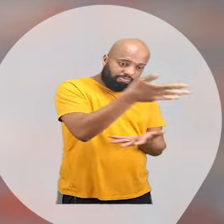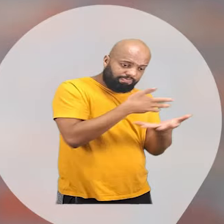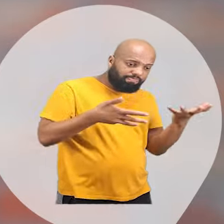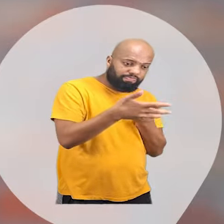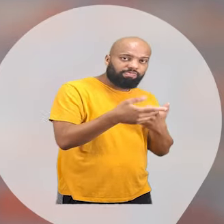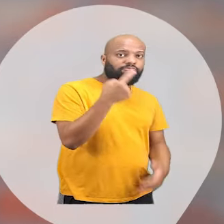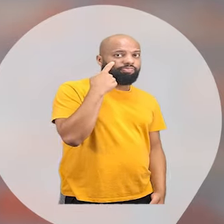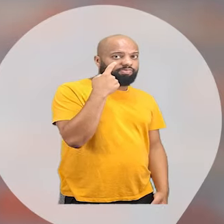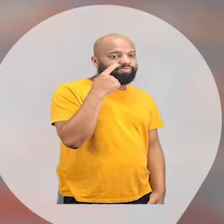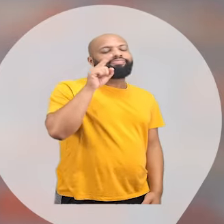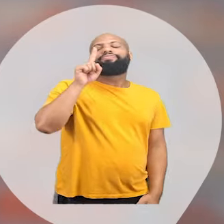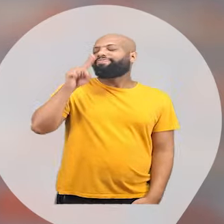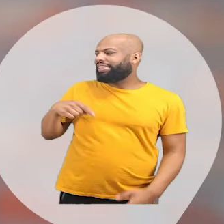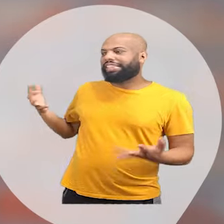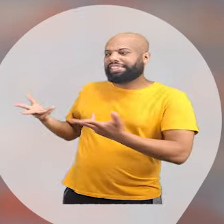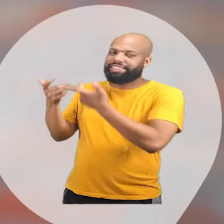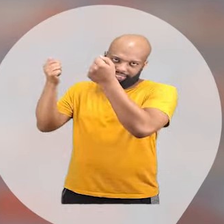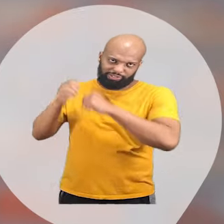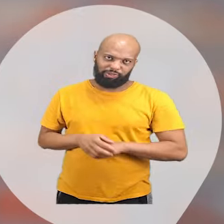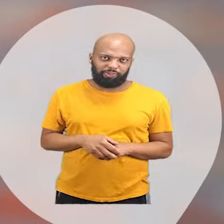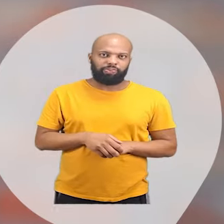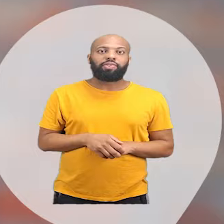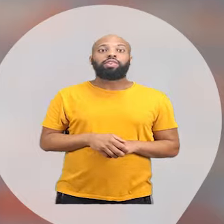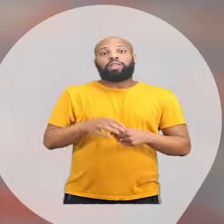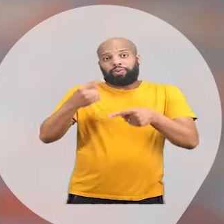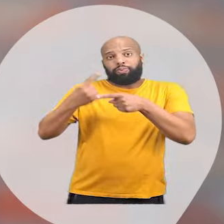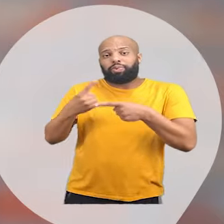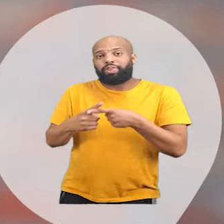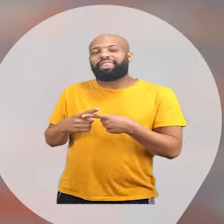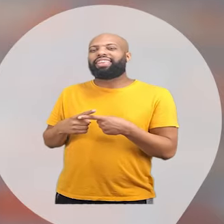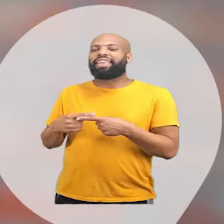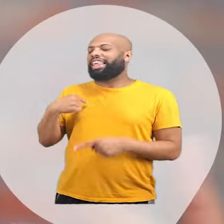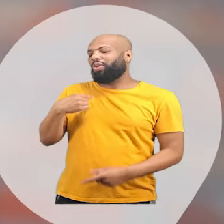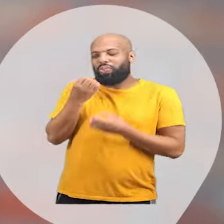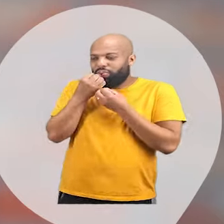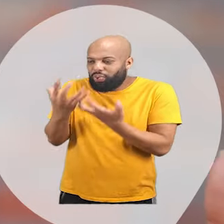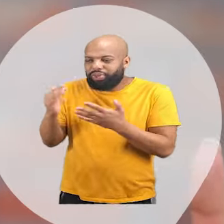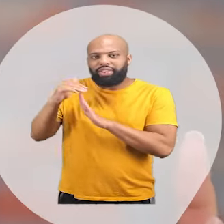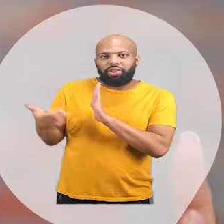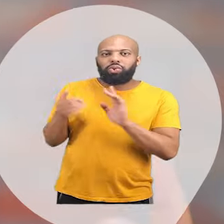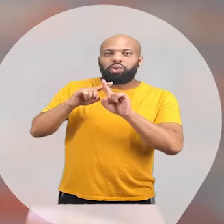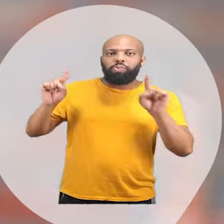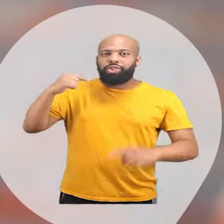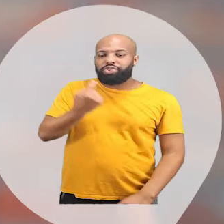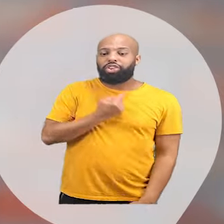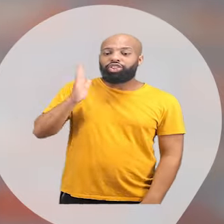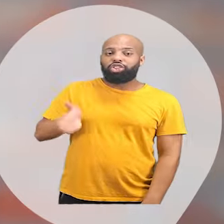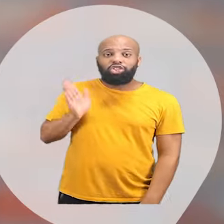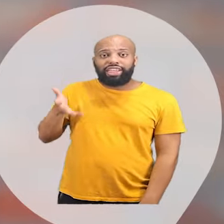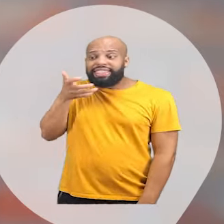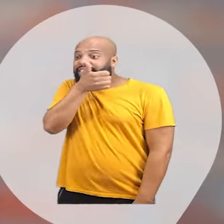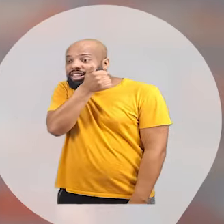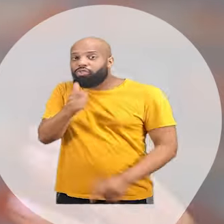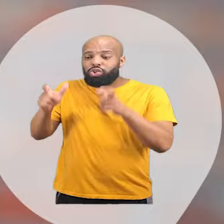Olha como todos diferentes e tal né e assim até não contém mas a gente já salvou